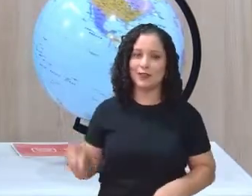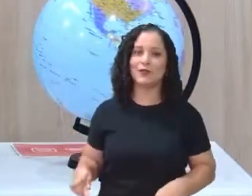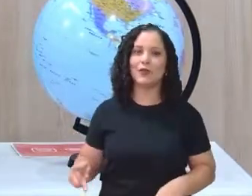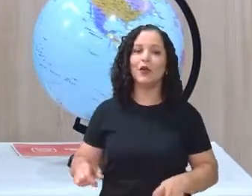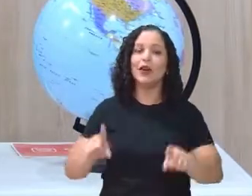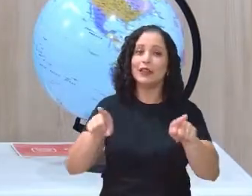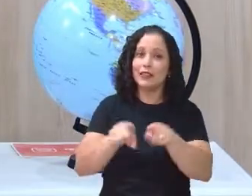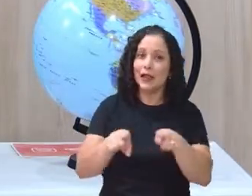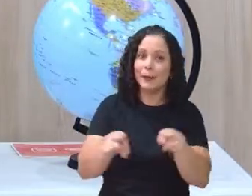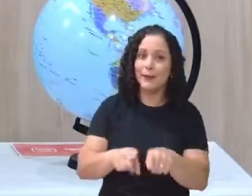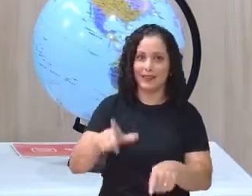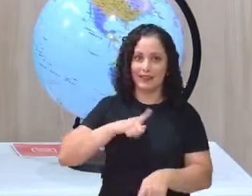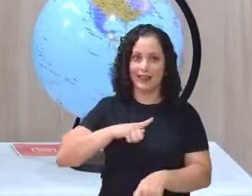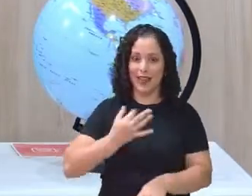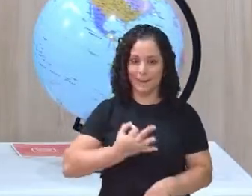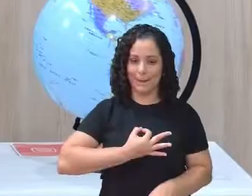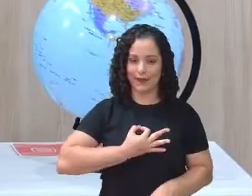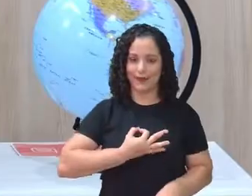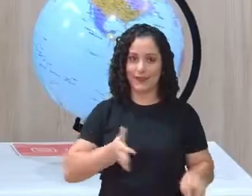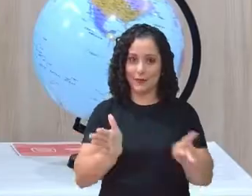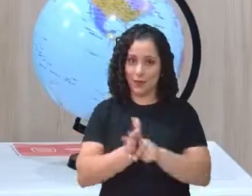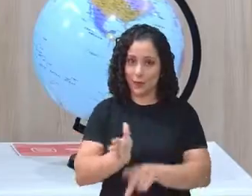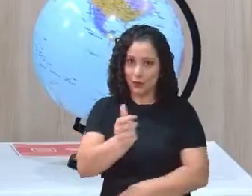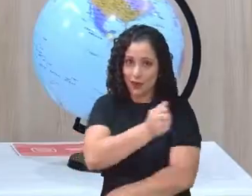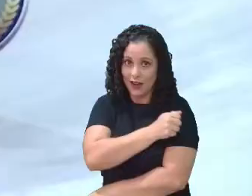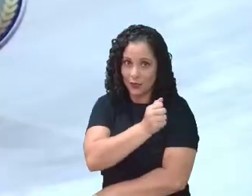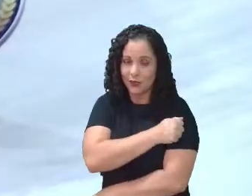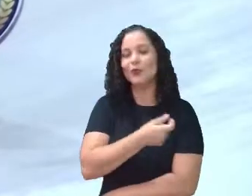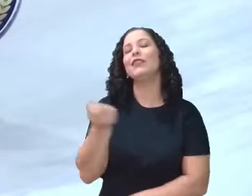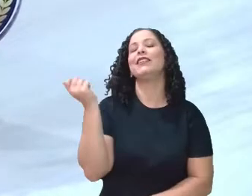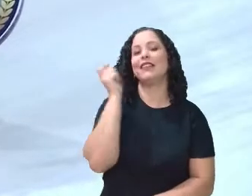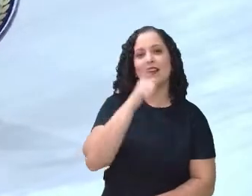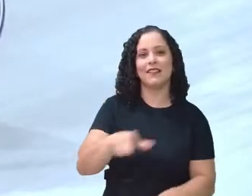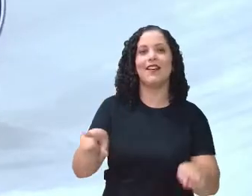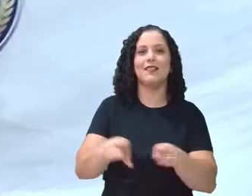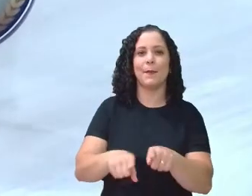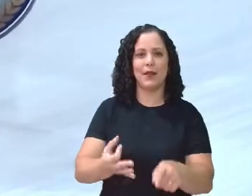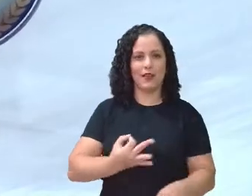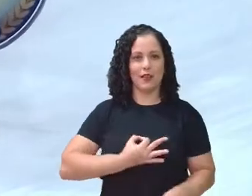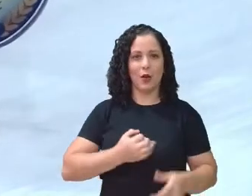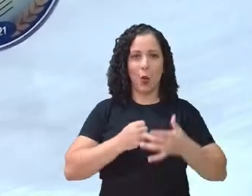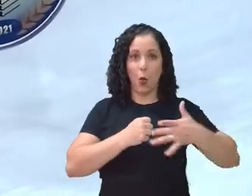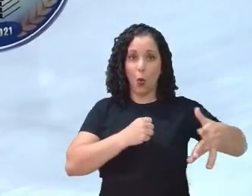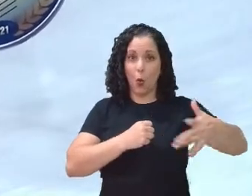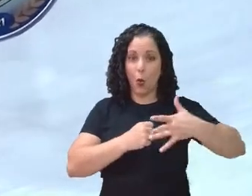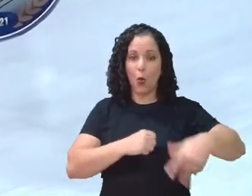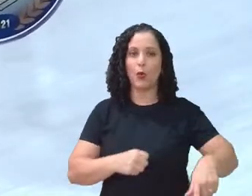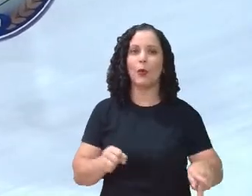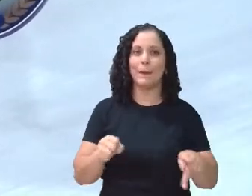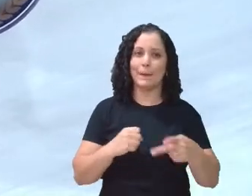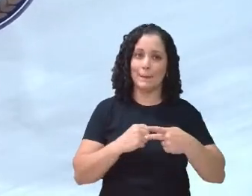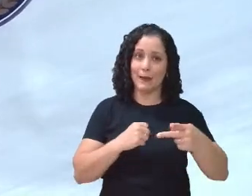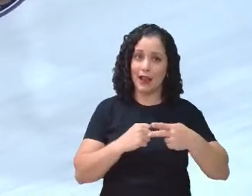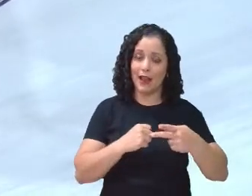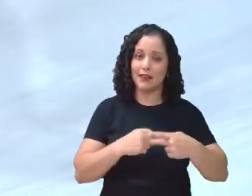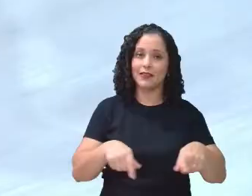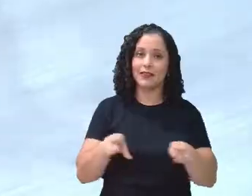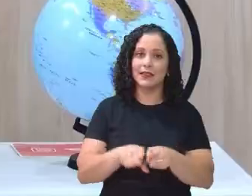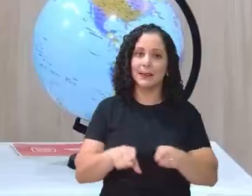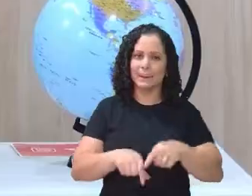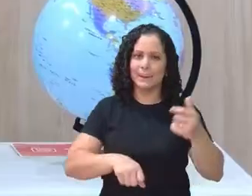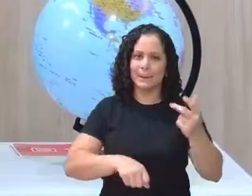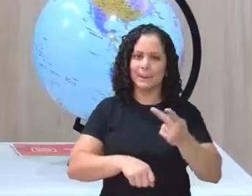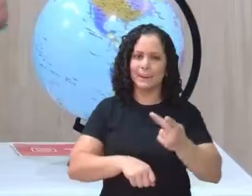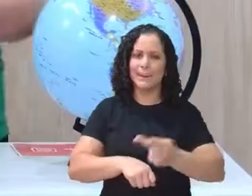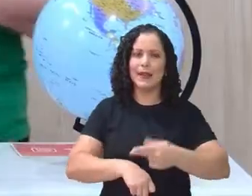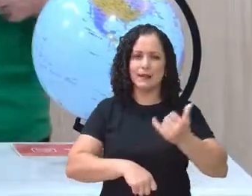medalha do aluno. Os alunos também recebem medalha de ouro, medalha de prata, medalha de bronze. Então,